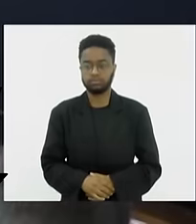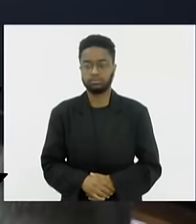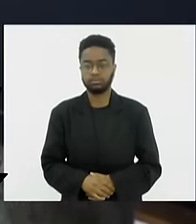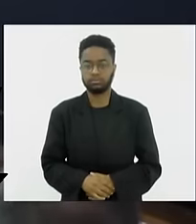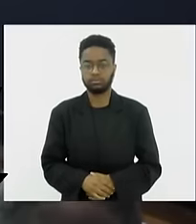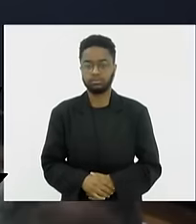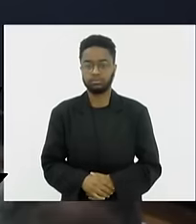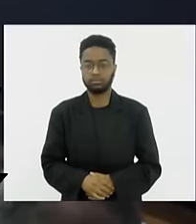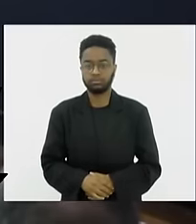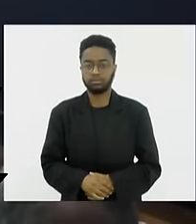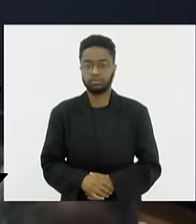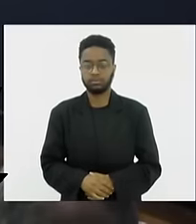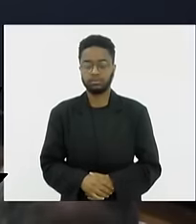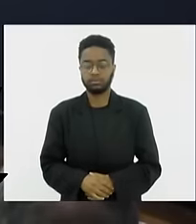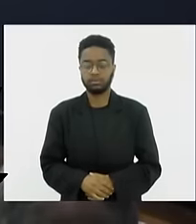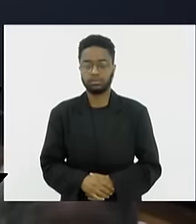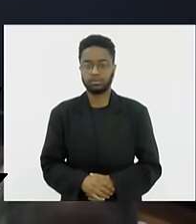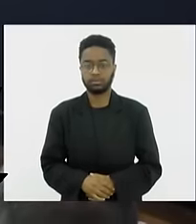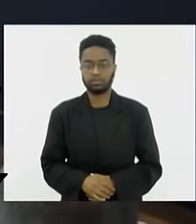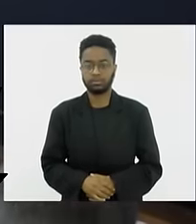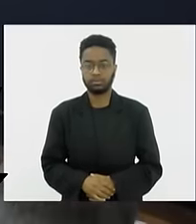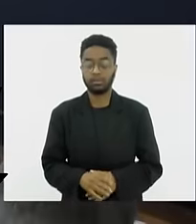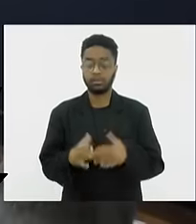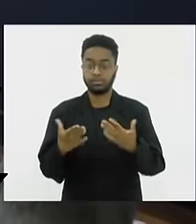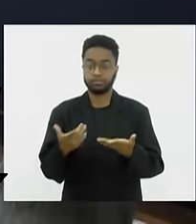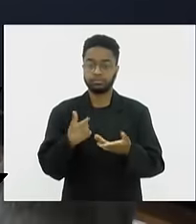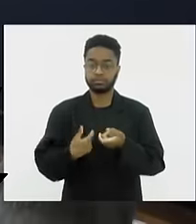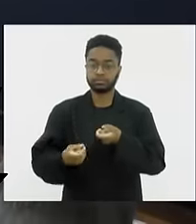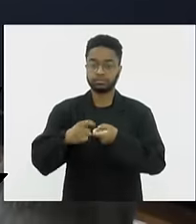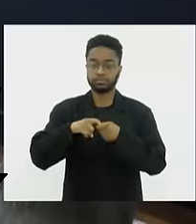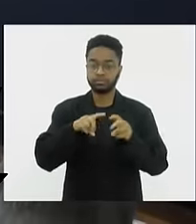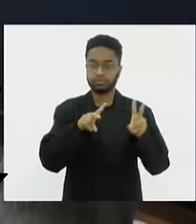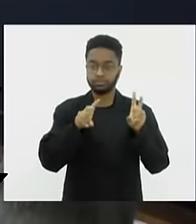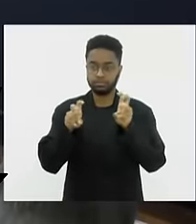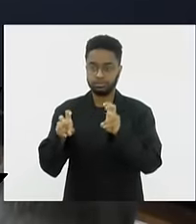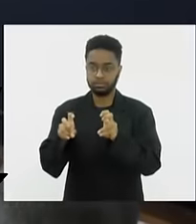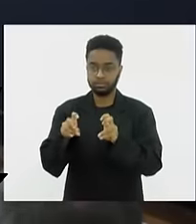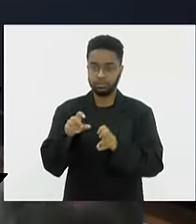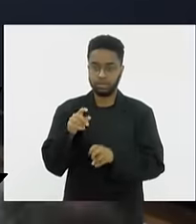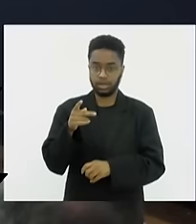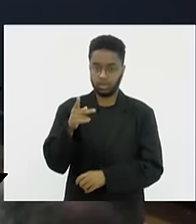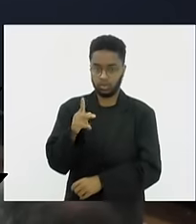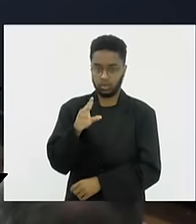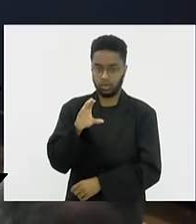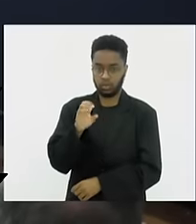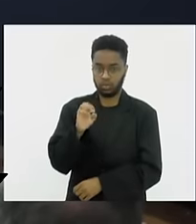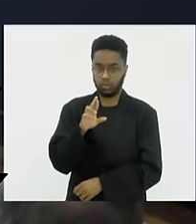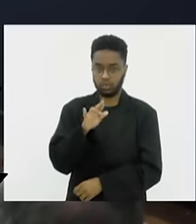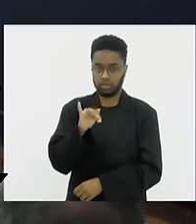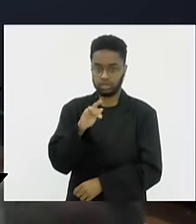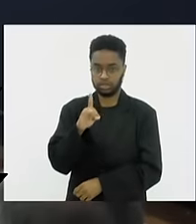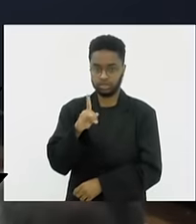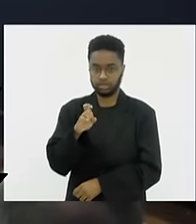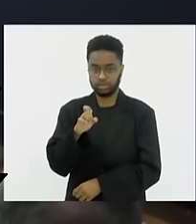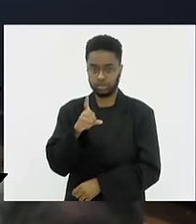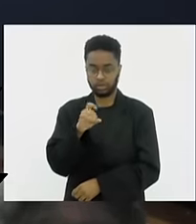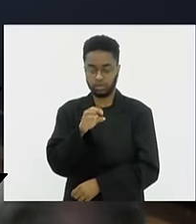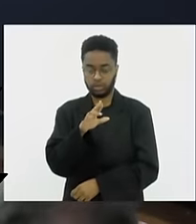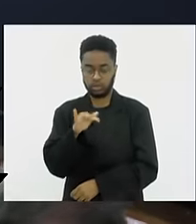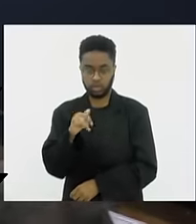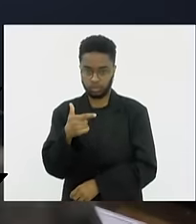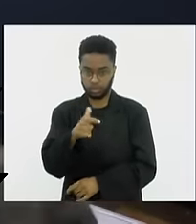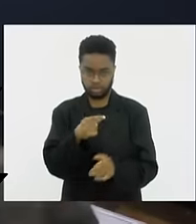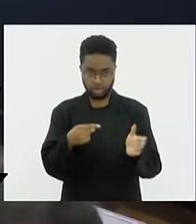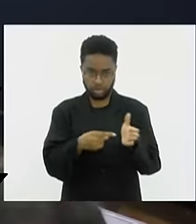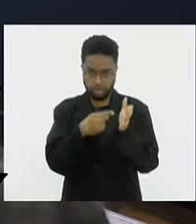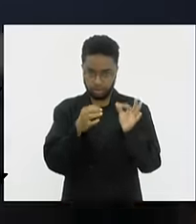Presidente, então, só retornando ao assunto, na sua corregedoria não tem denúncia de nada